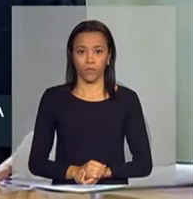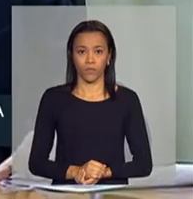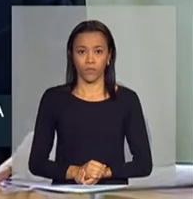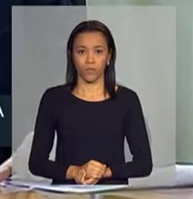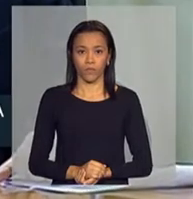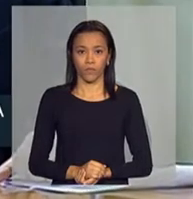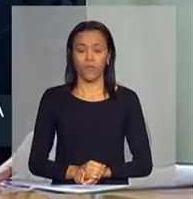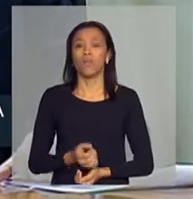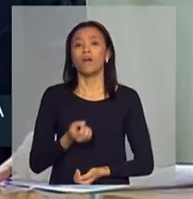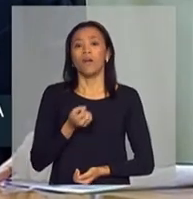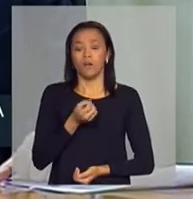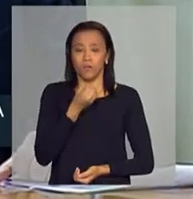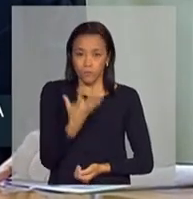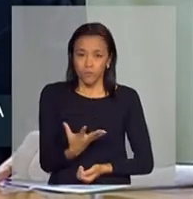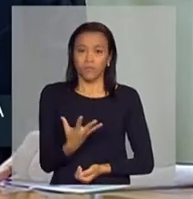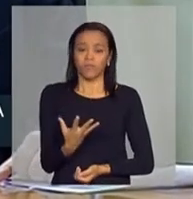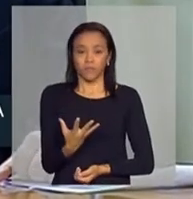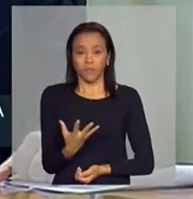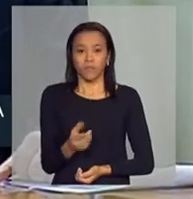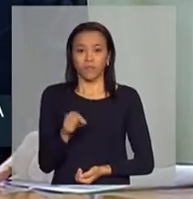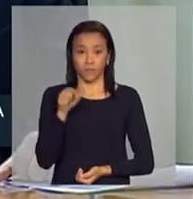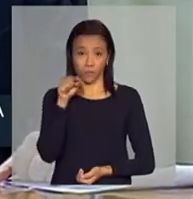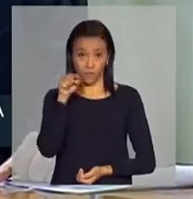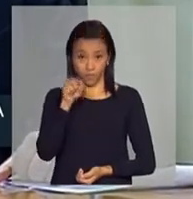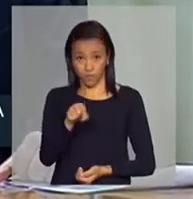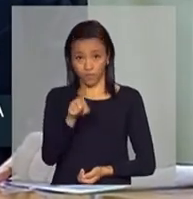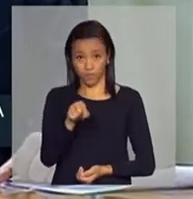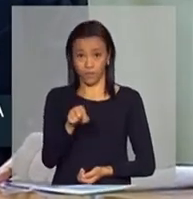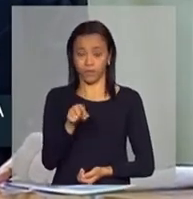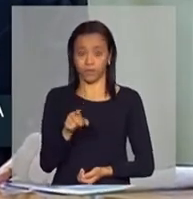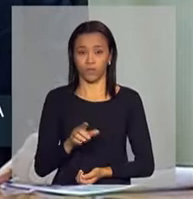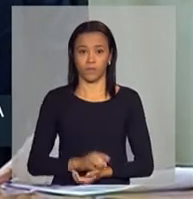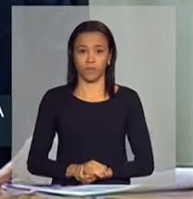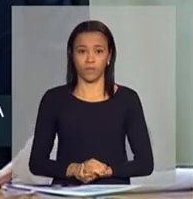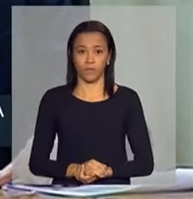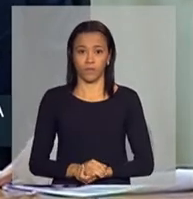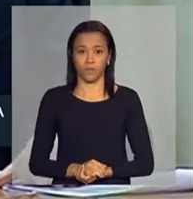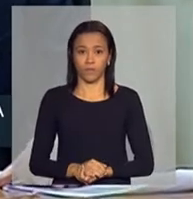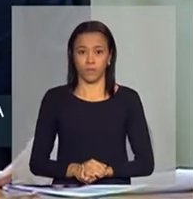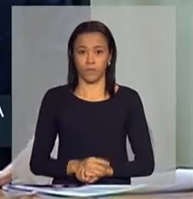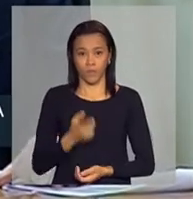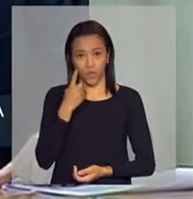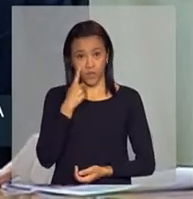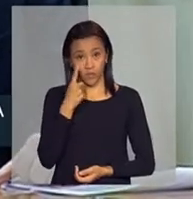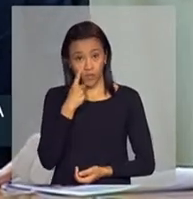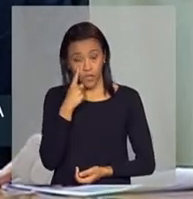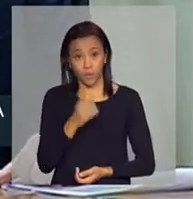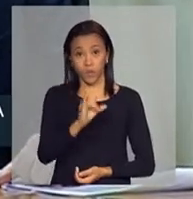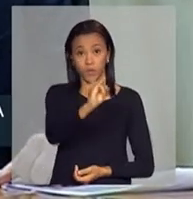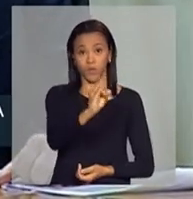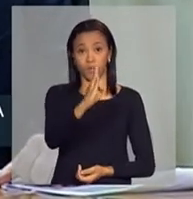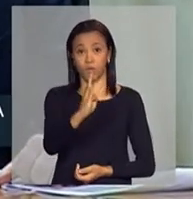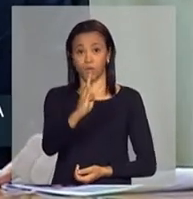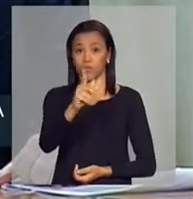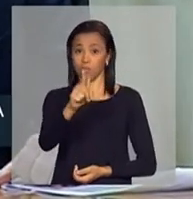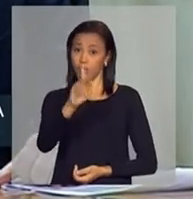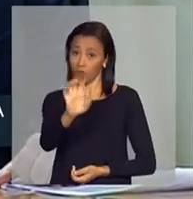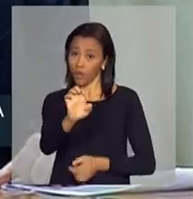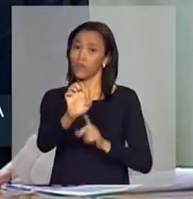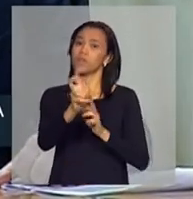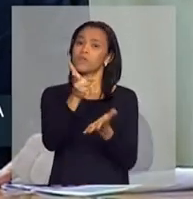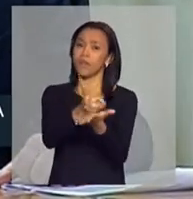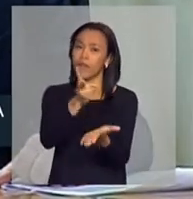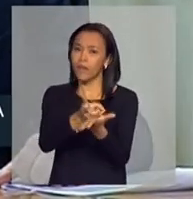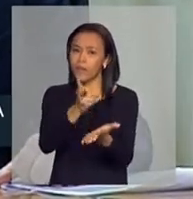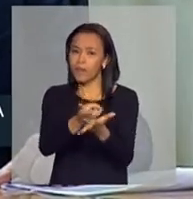Aí sim é bom esse são é São casas para lá à direita da vírgula que o objeto sempre revisa